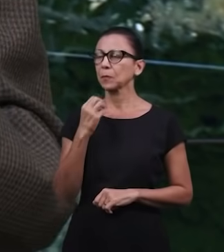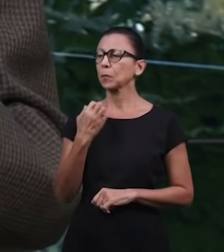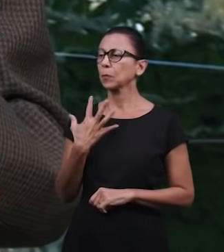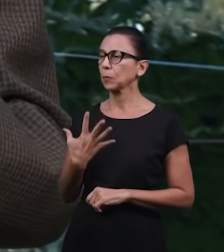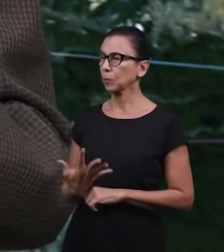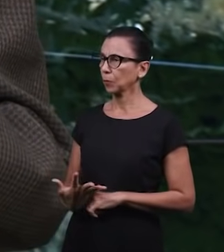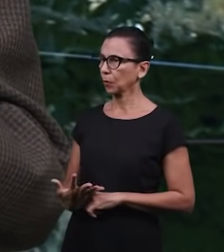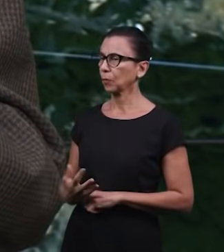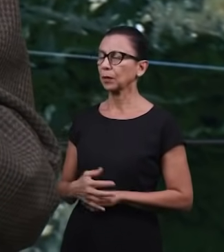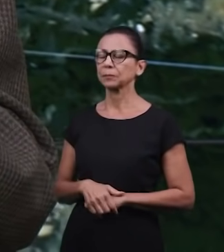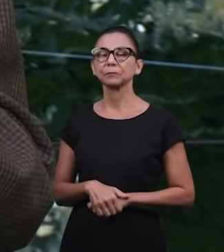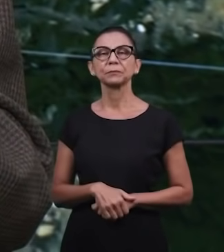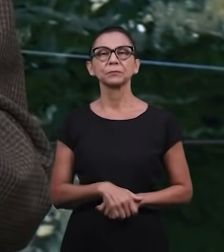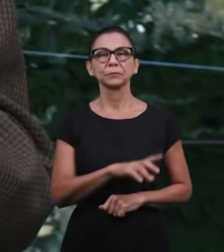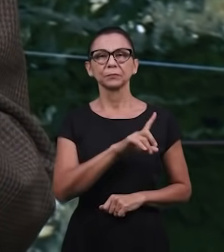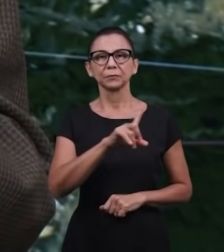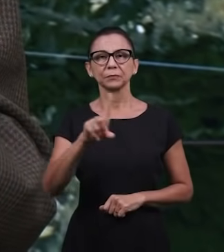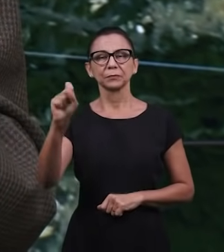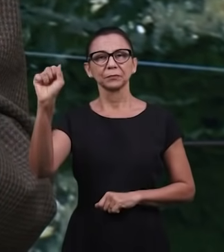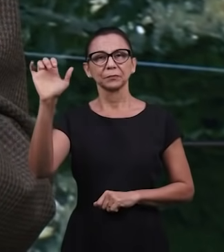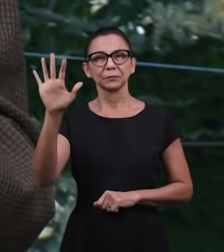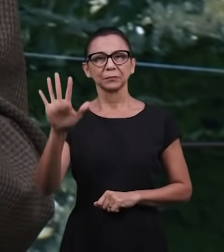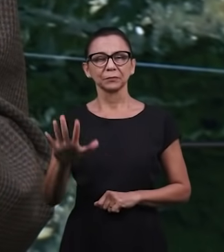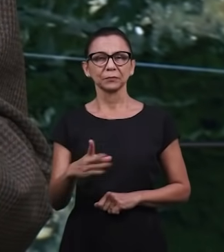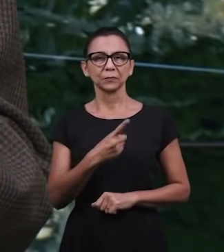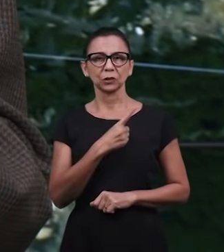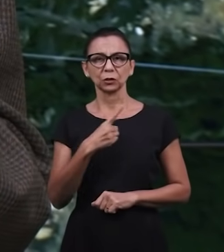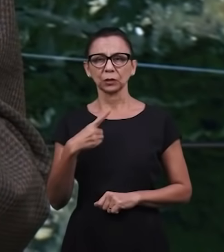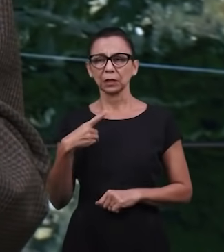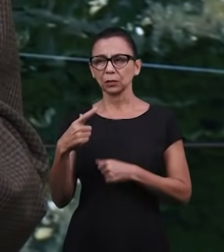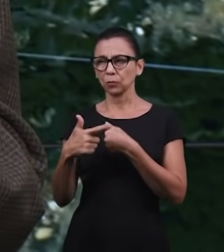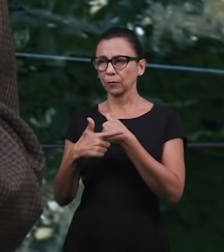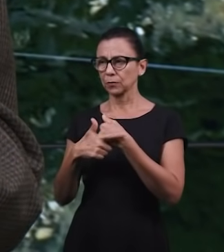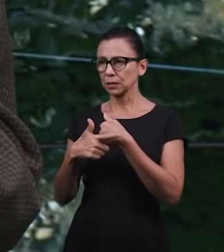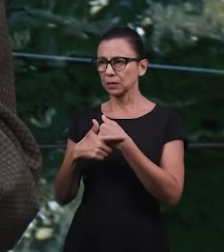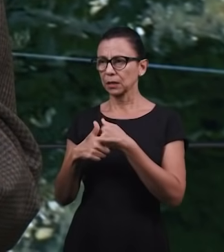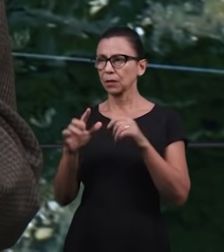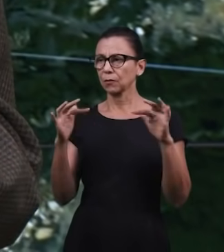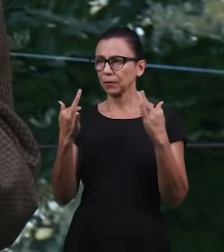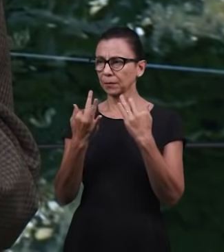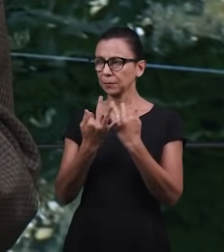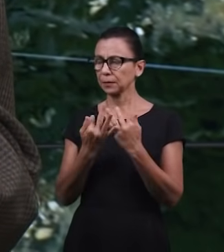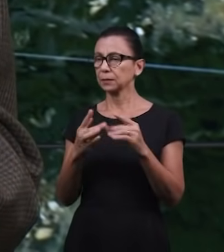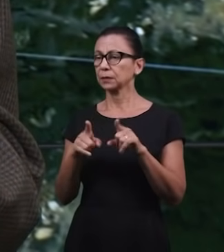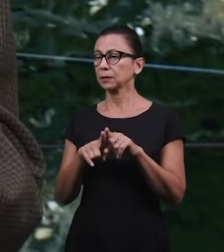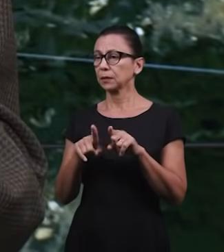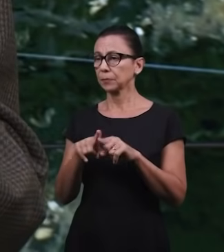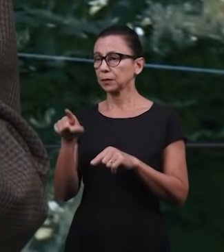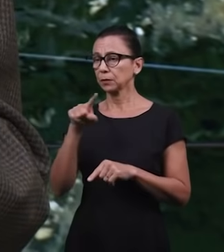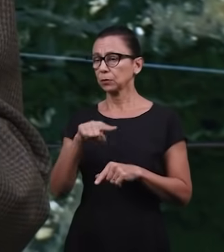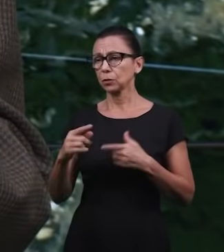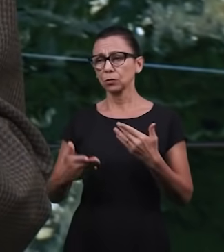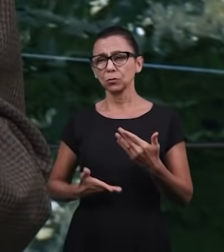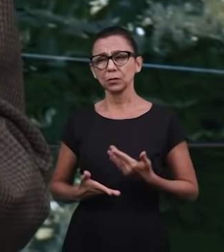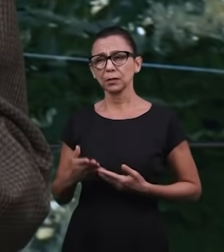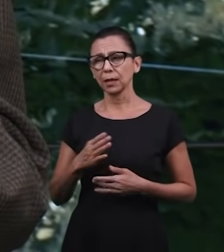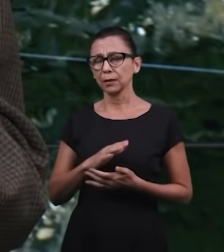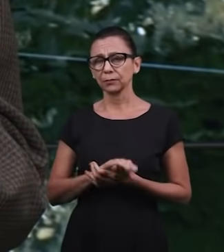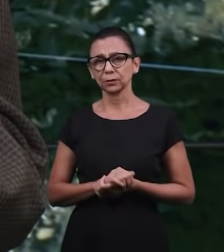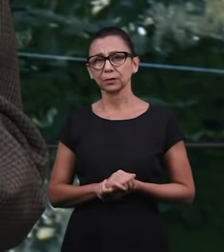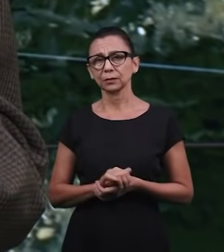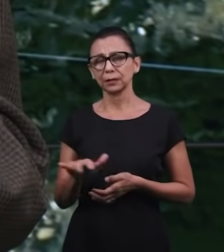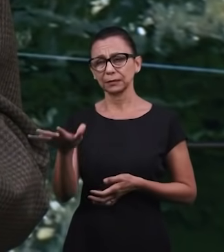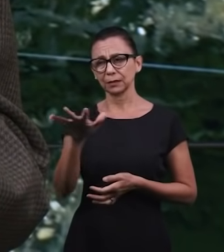sua resposta e a sua participação. Que Deus abençoe o seu diaconato, sua família, os nossos irmãos também aí em